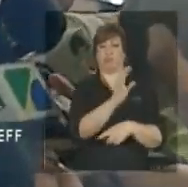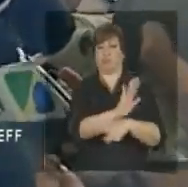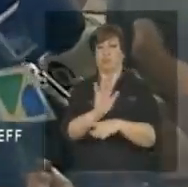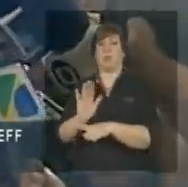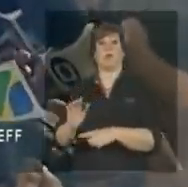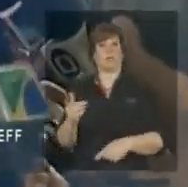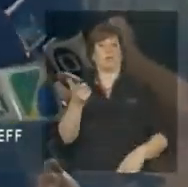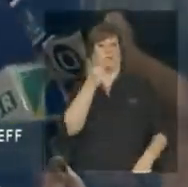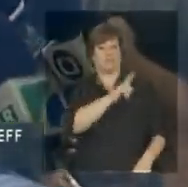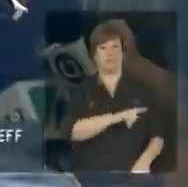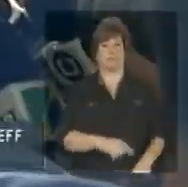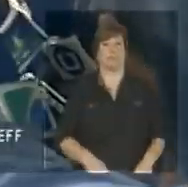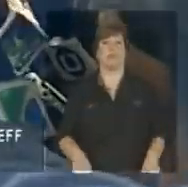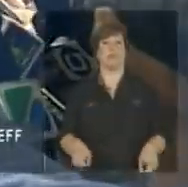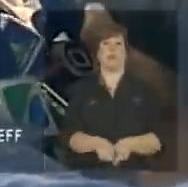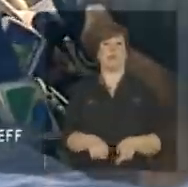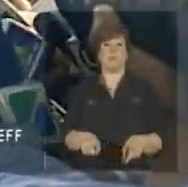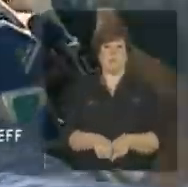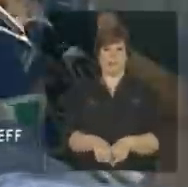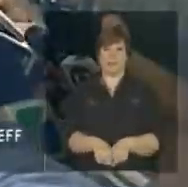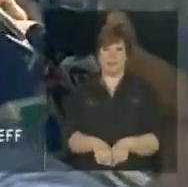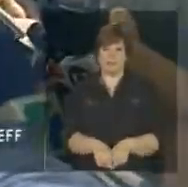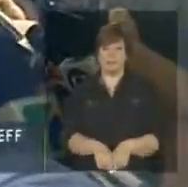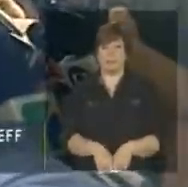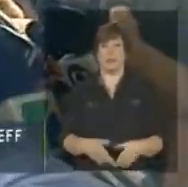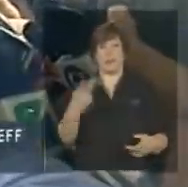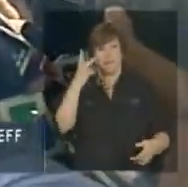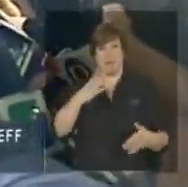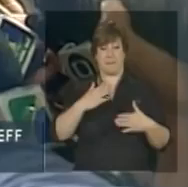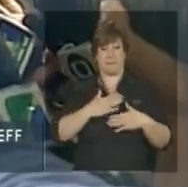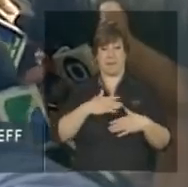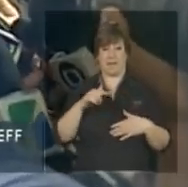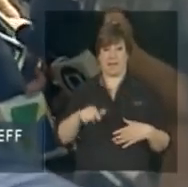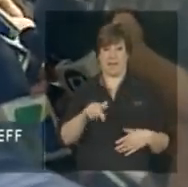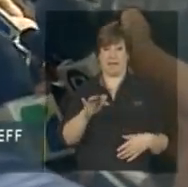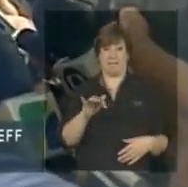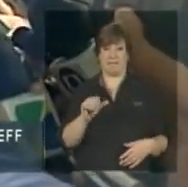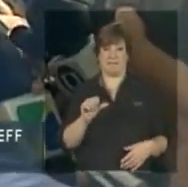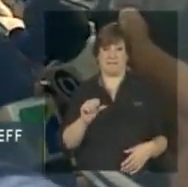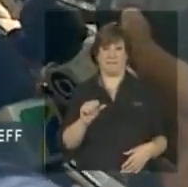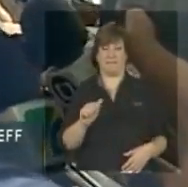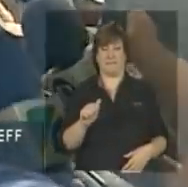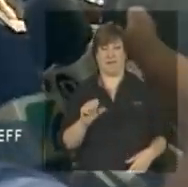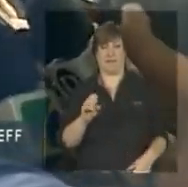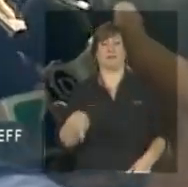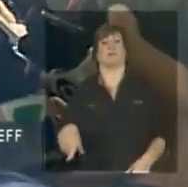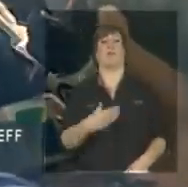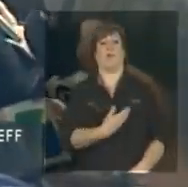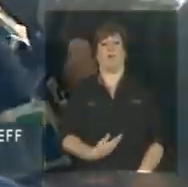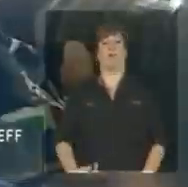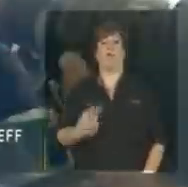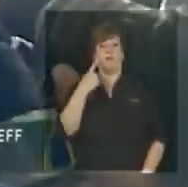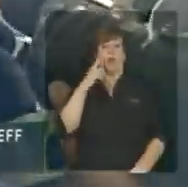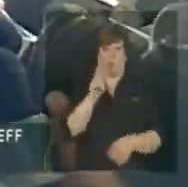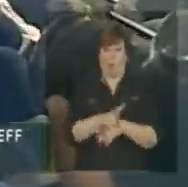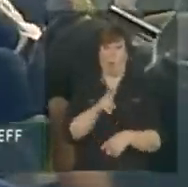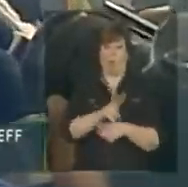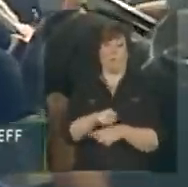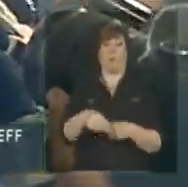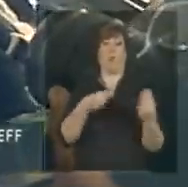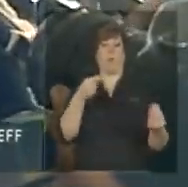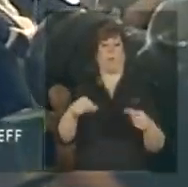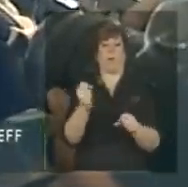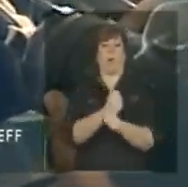ganho. E para mim, nessa fase do governo, acompanhar como é que essa obra está se desdobrando